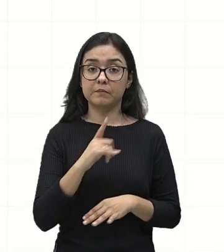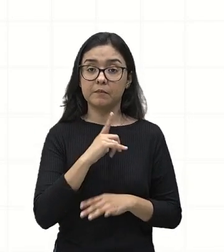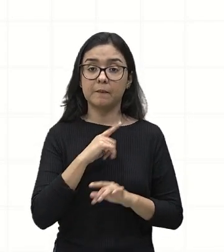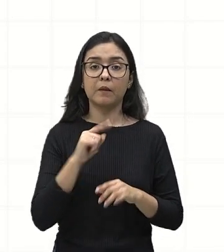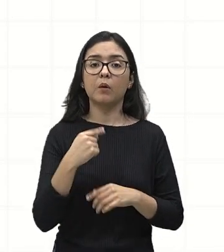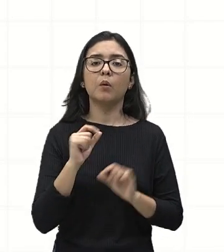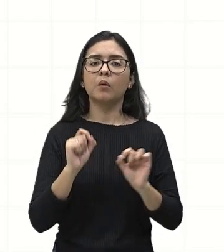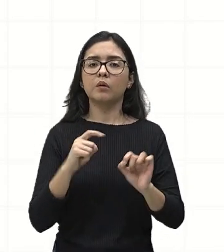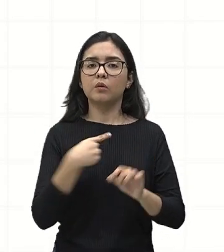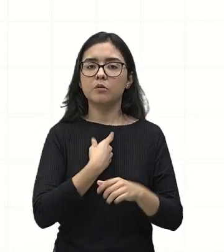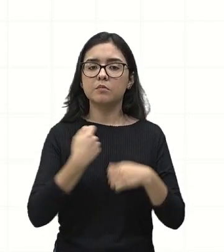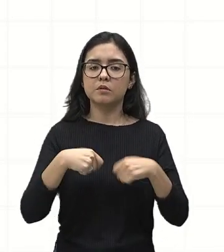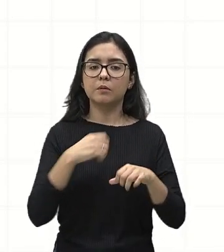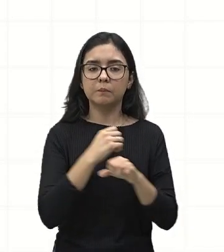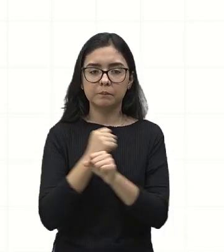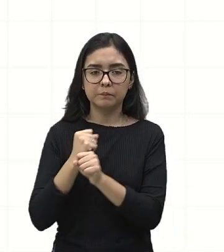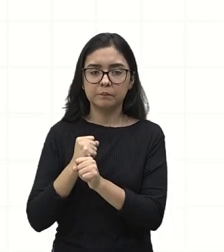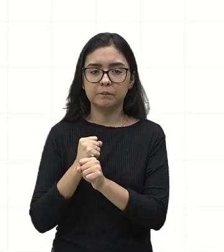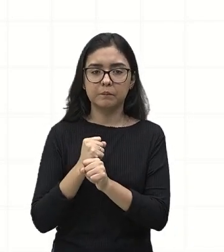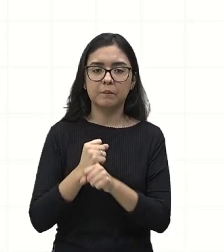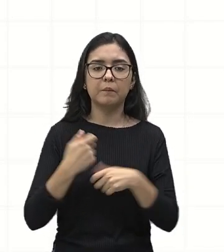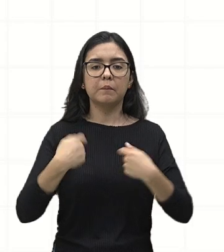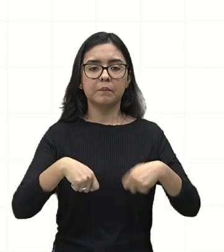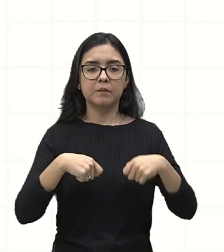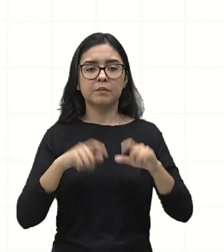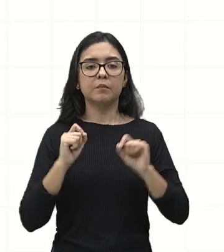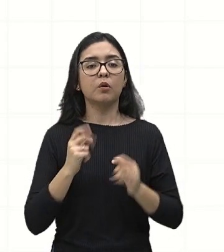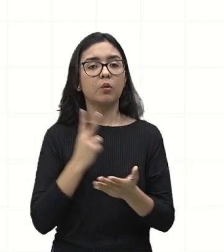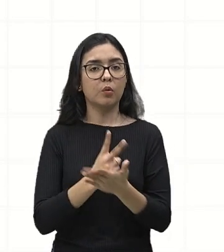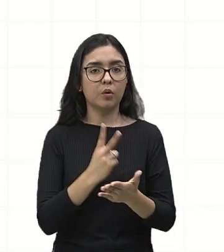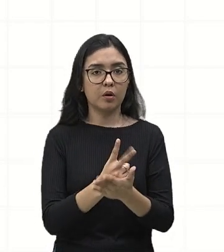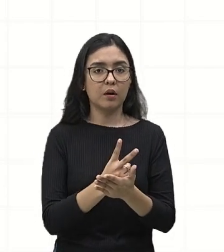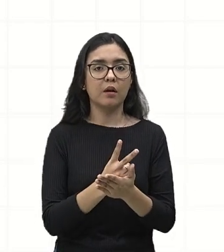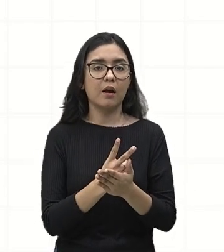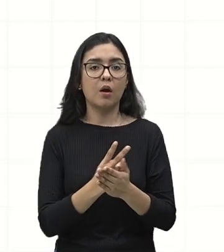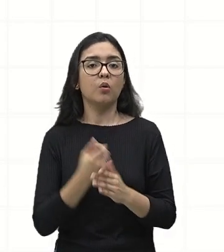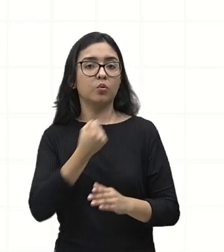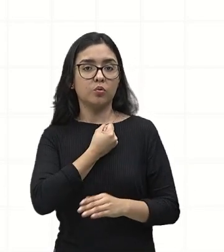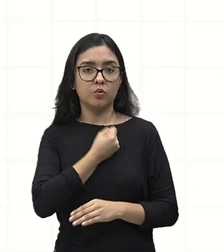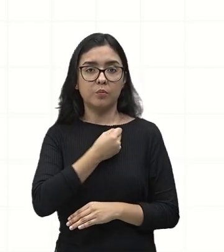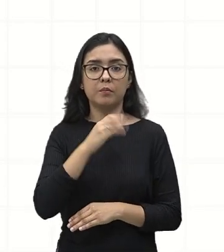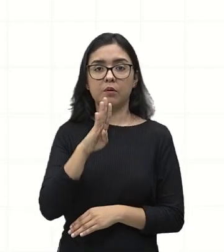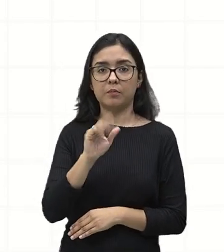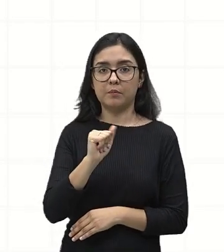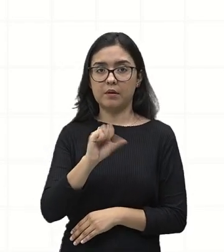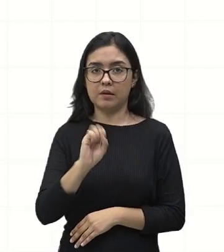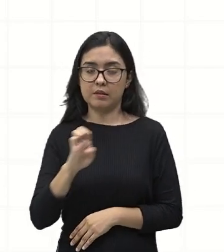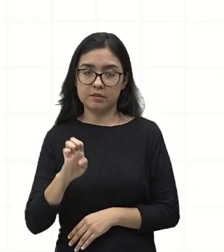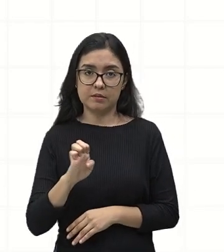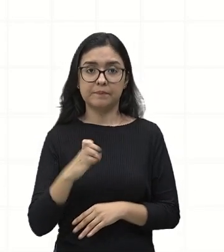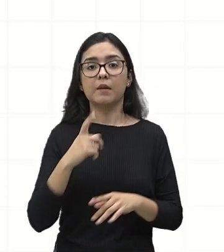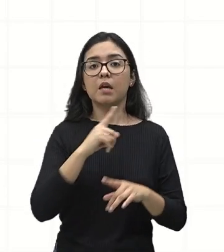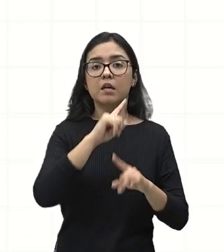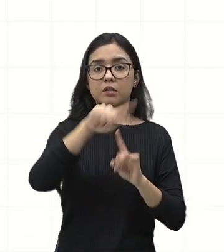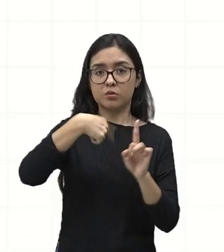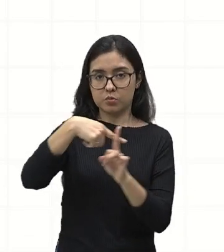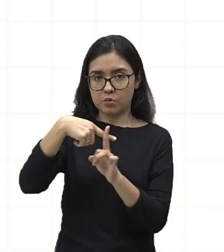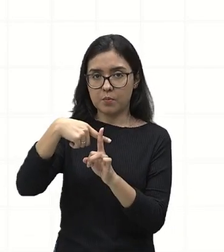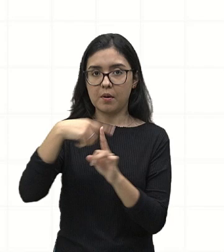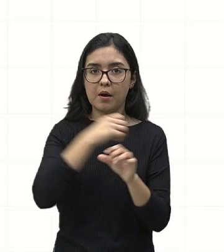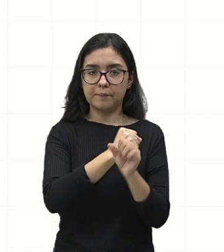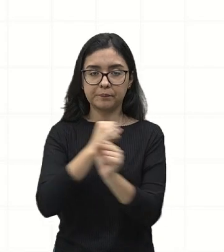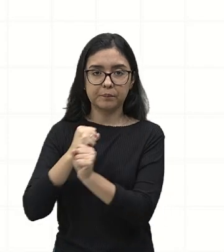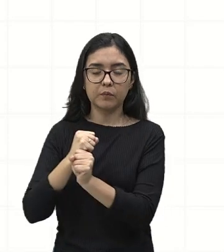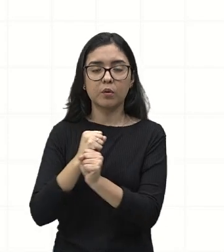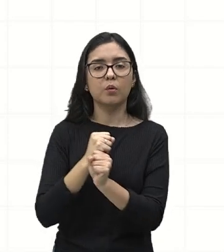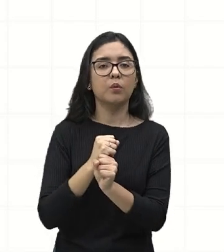devemos fazer? Devemos conservar a base e somar os expoentes. Então, preciso só saber